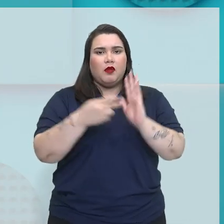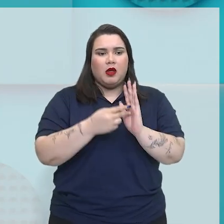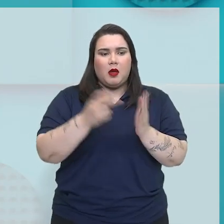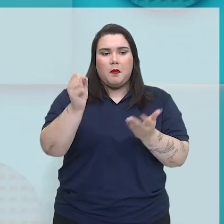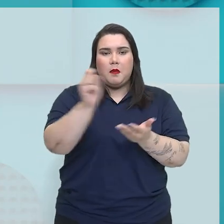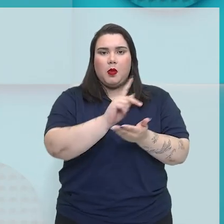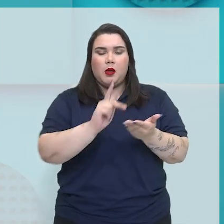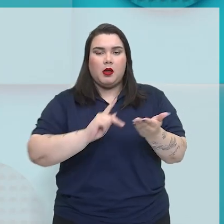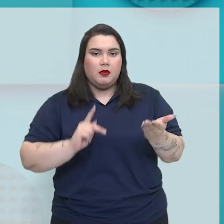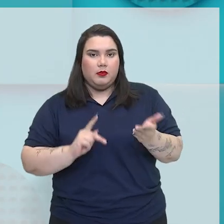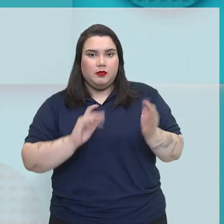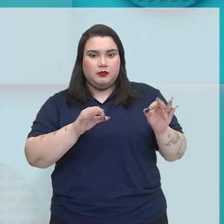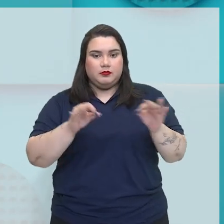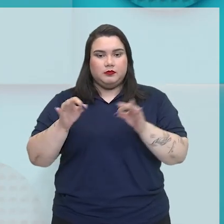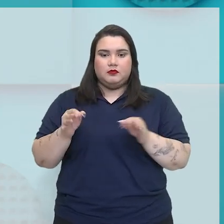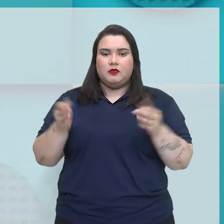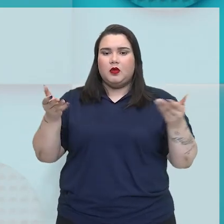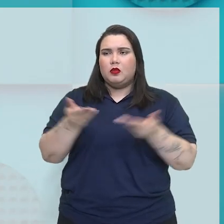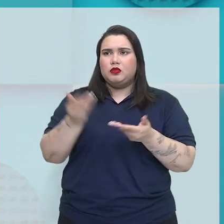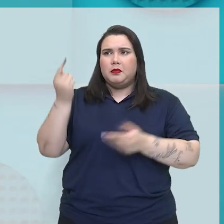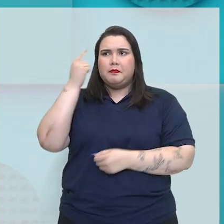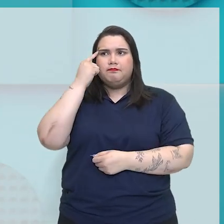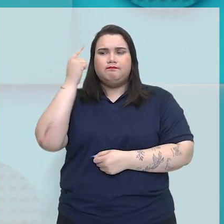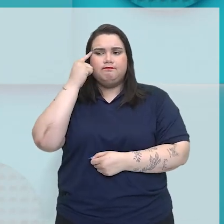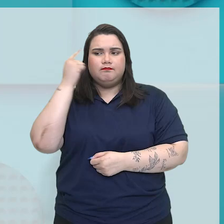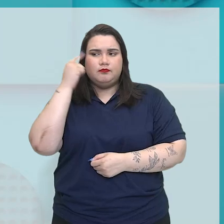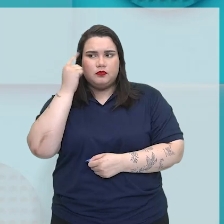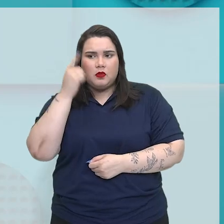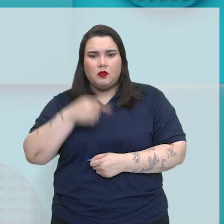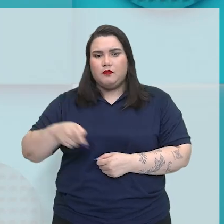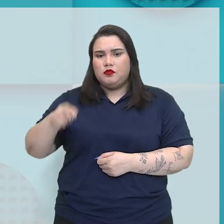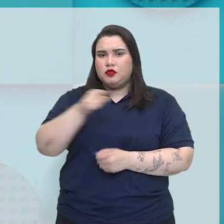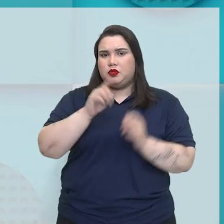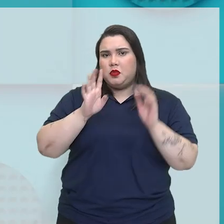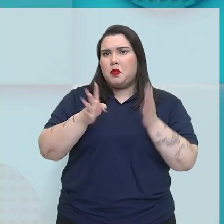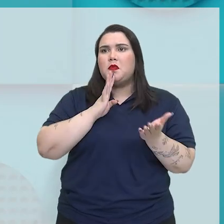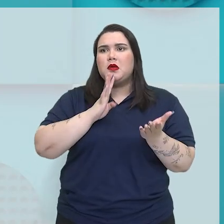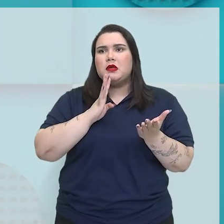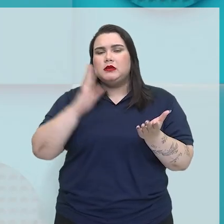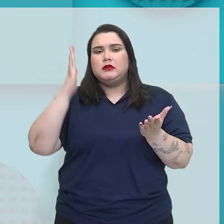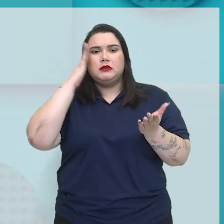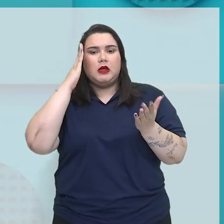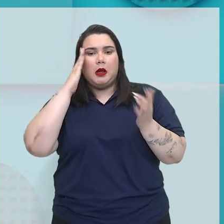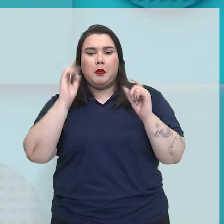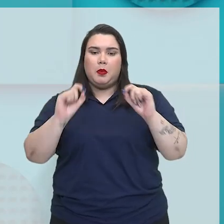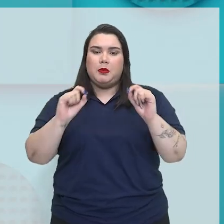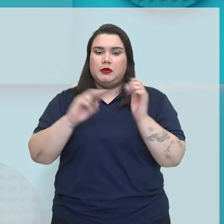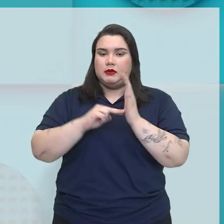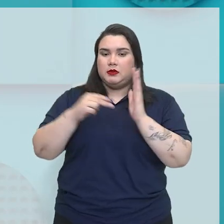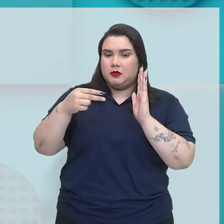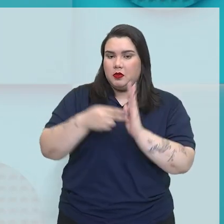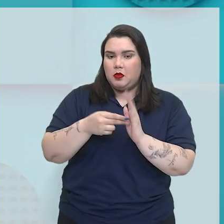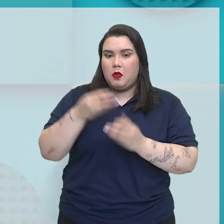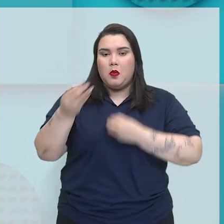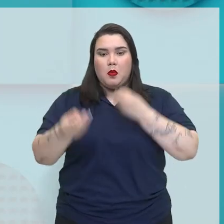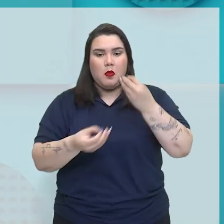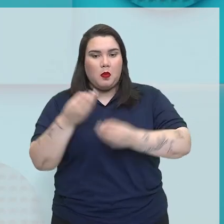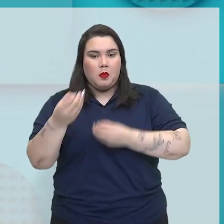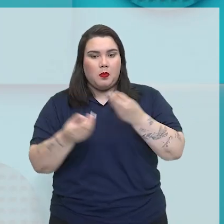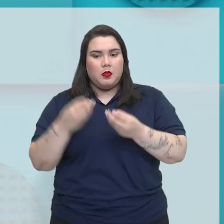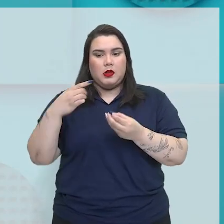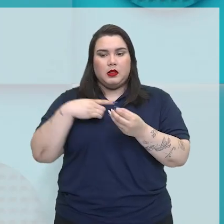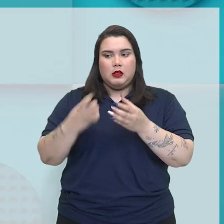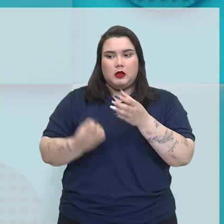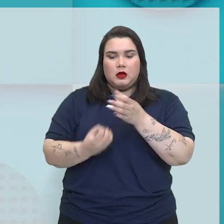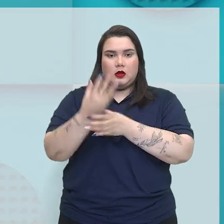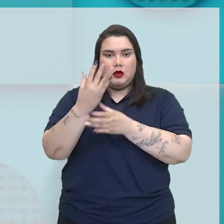né? Então, nós vamos pensar. Vocês já ouviram falar? Sabe o que é um poema? De que forma é feito um